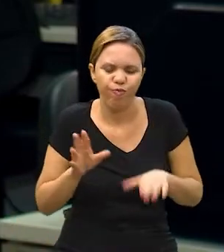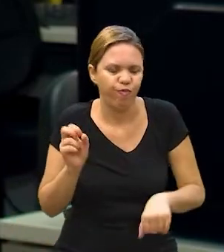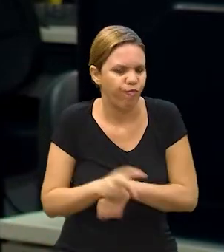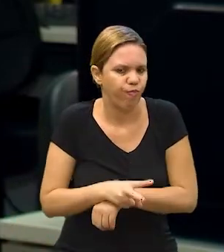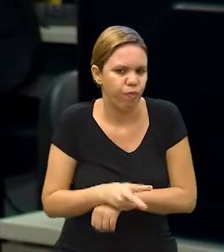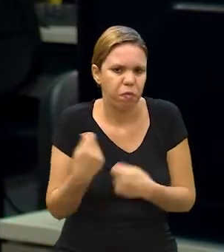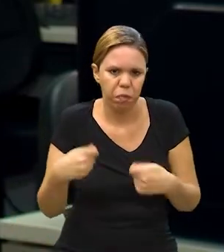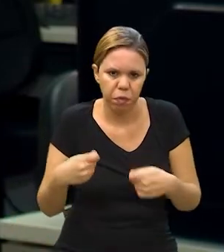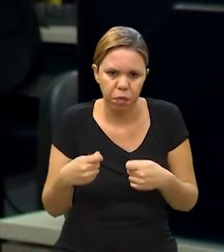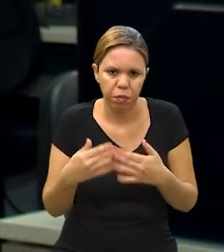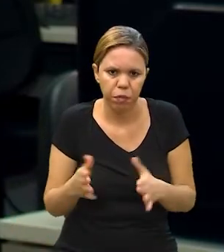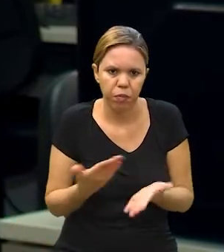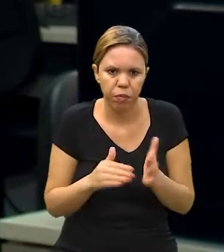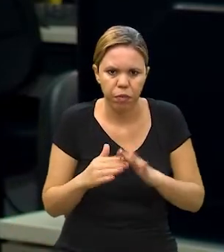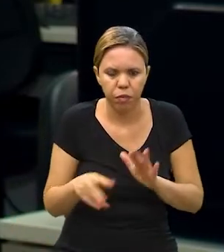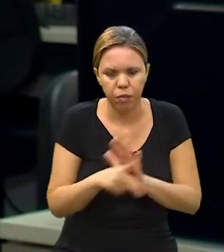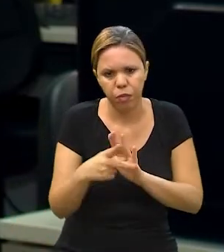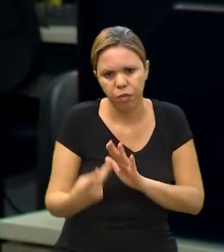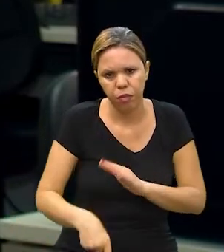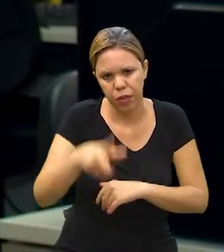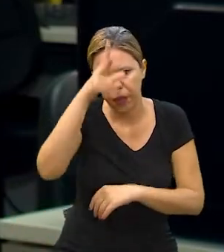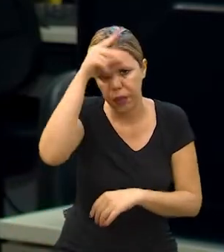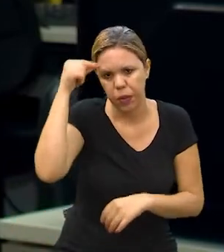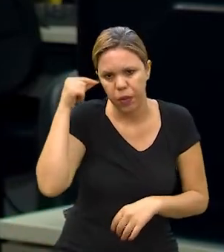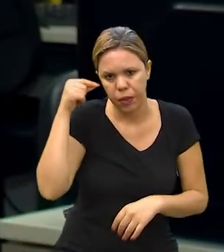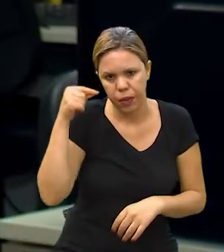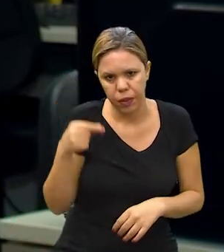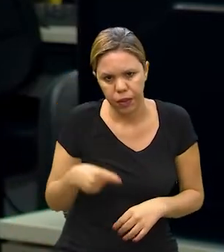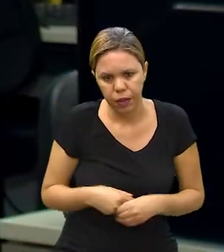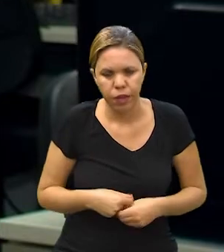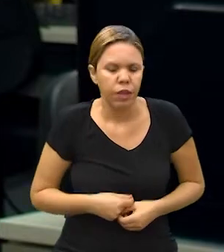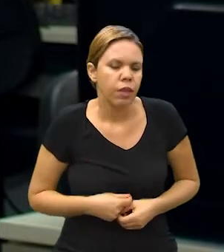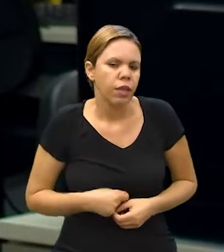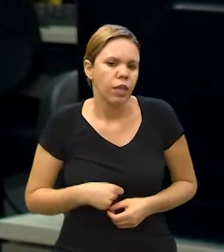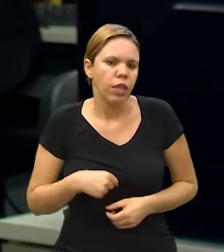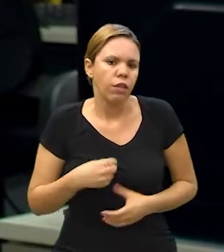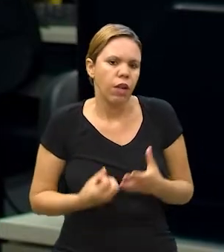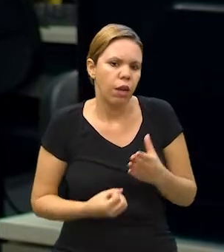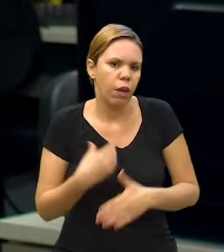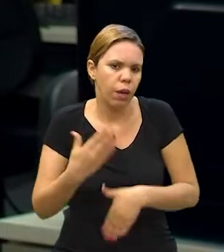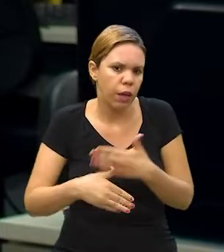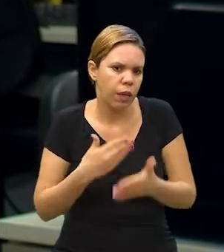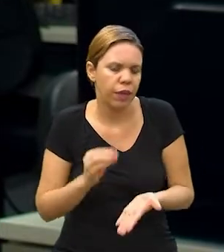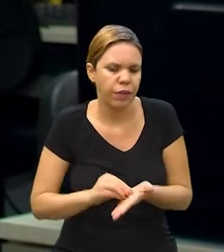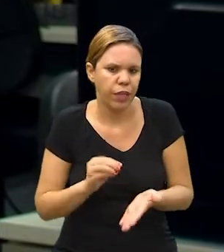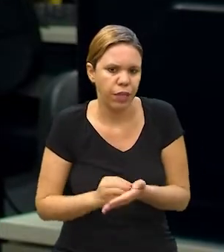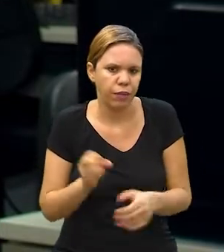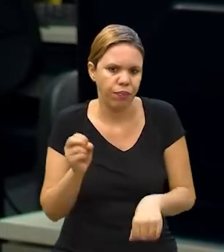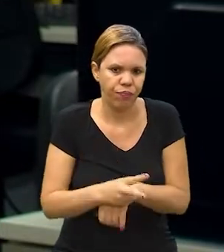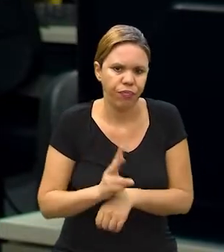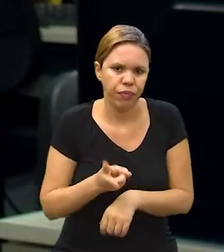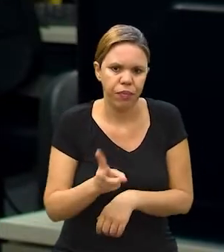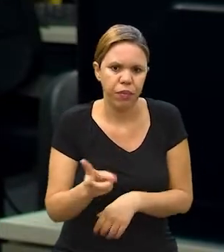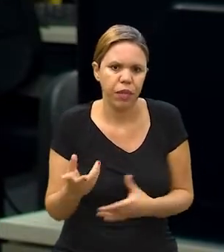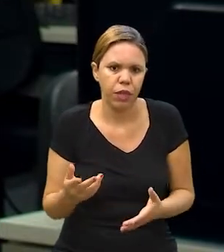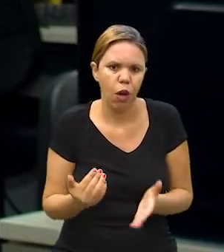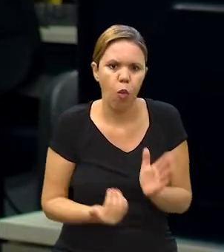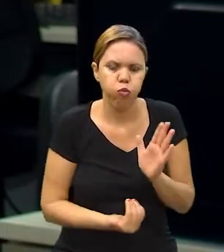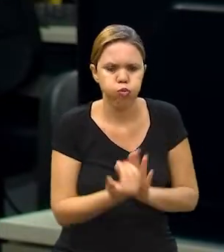vagas que ela precisa abrir em creches próprias, públicas. Né? E aí dessa maneira vai rolando esse déficit de vagas eternamente a um custo